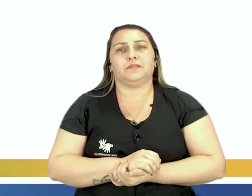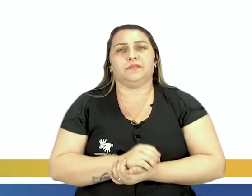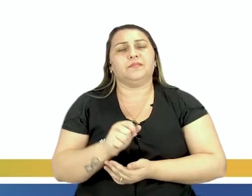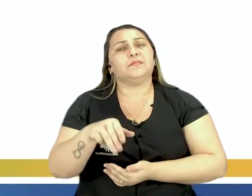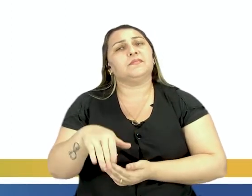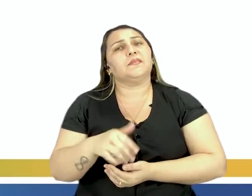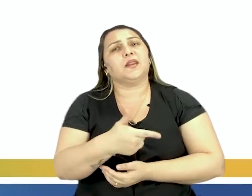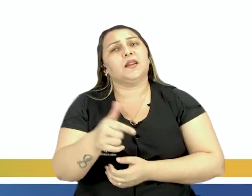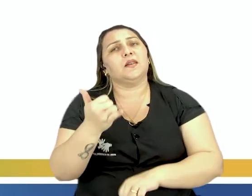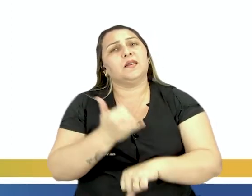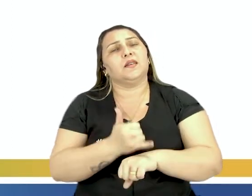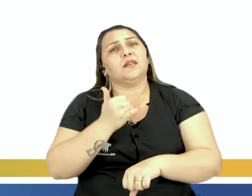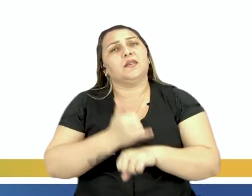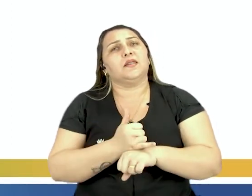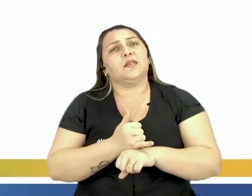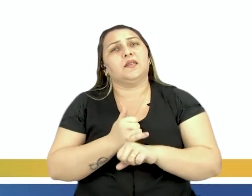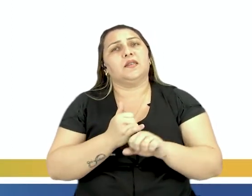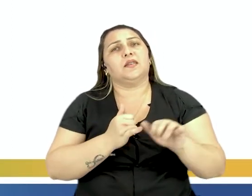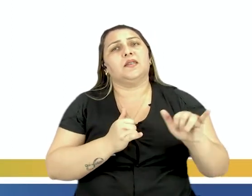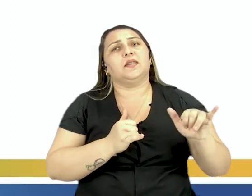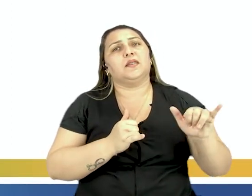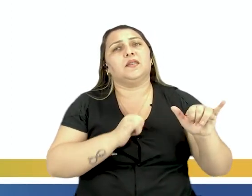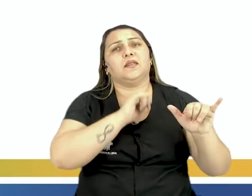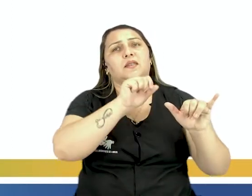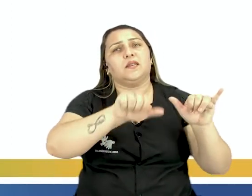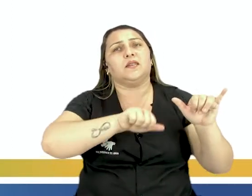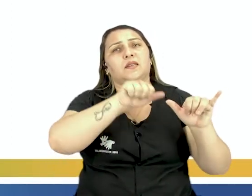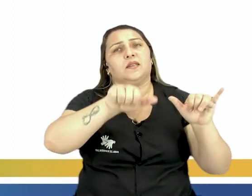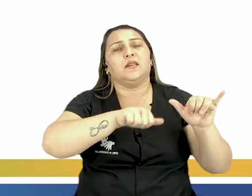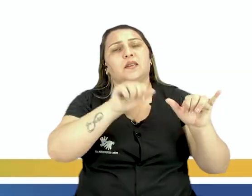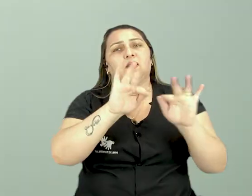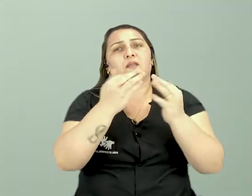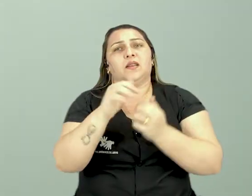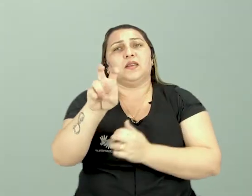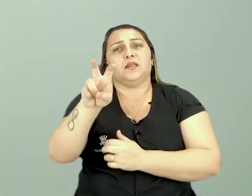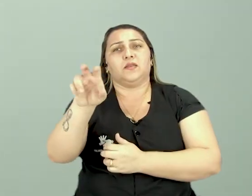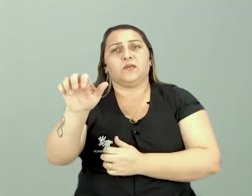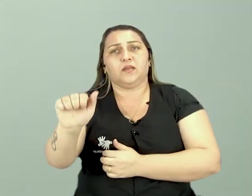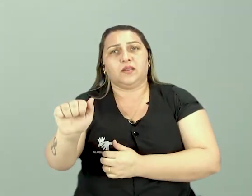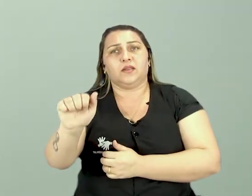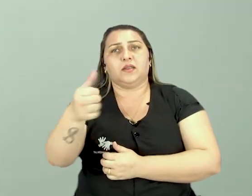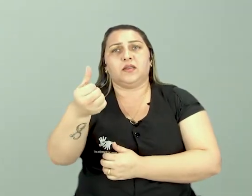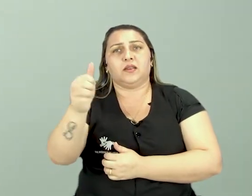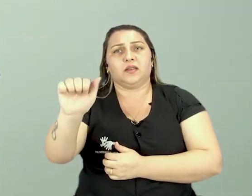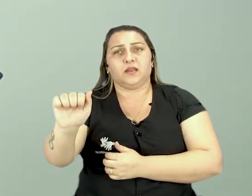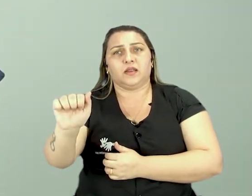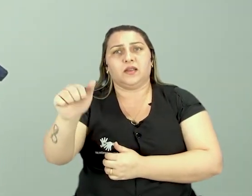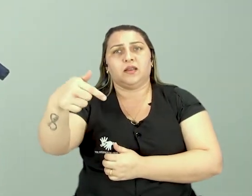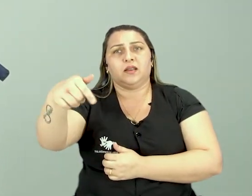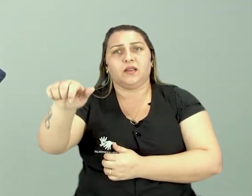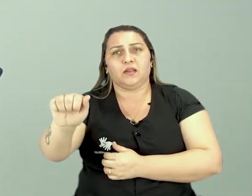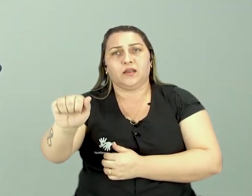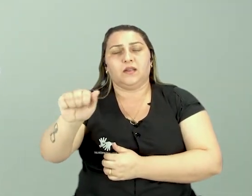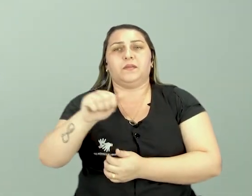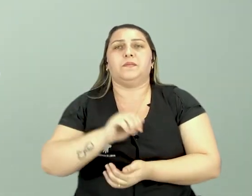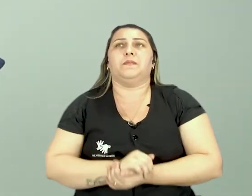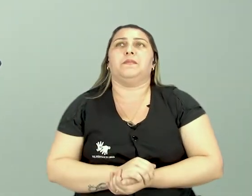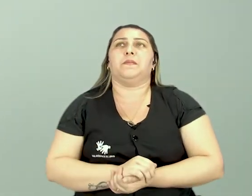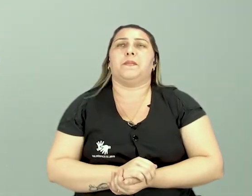quem são os não metais? São aqueles elementos químicos que fazem parte da família 5A, 6A e